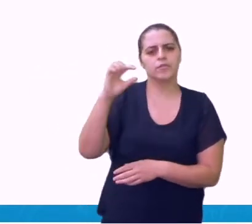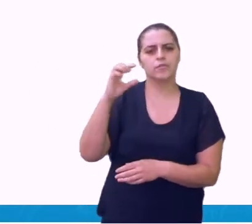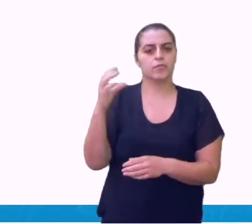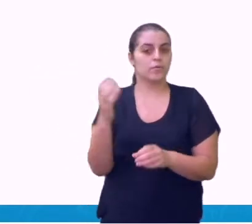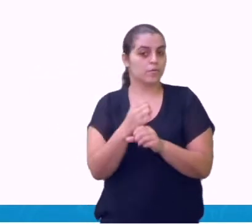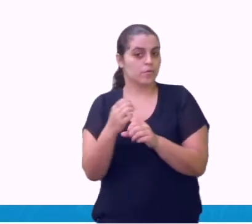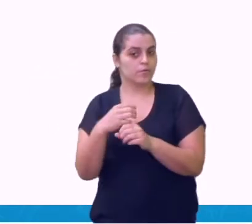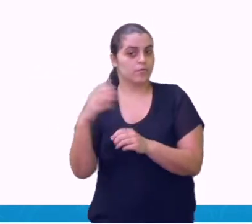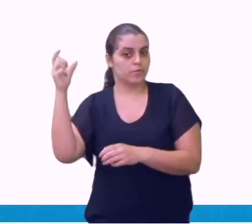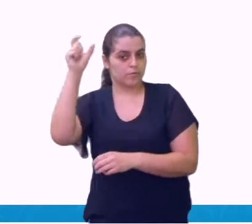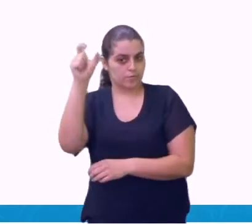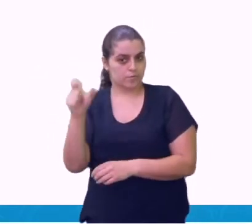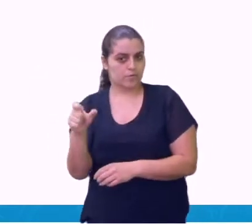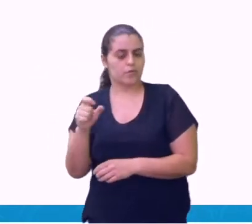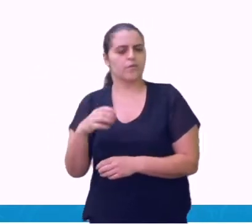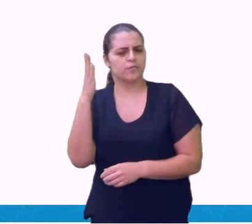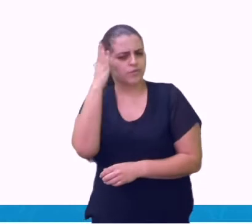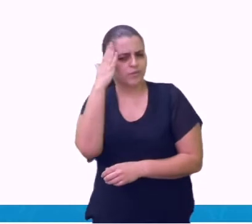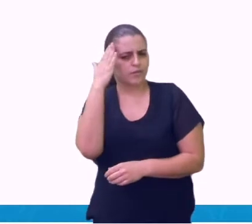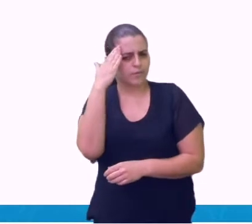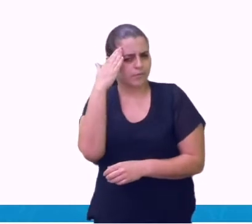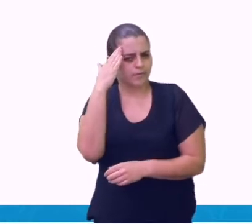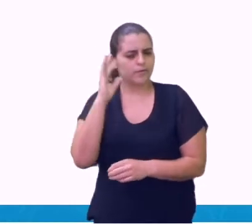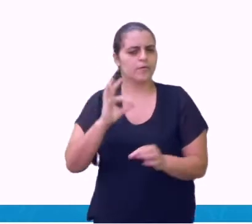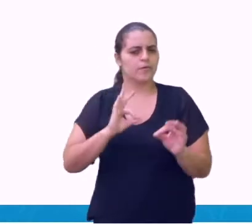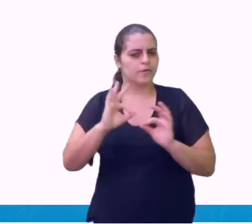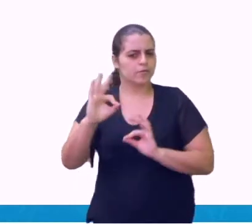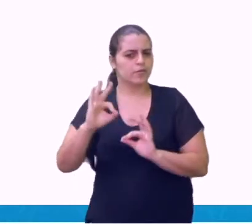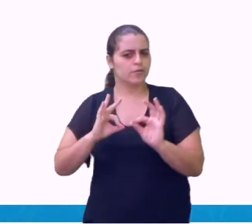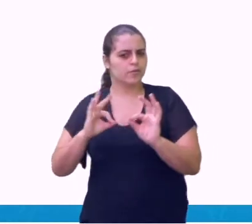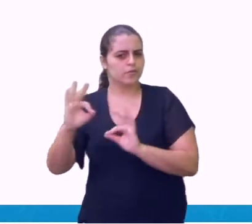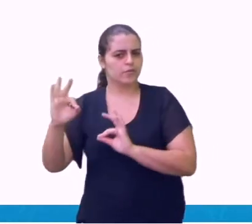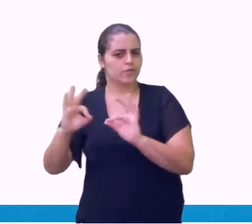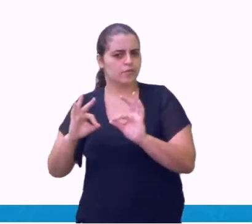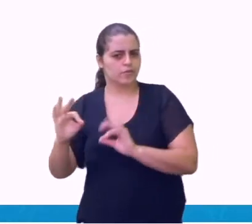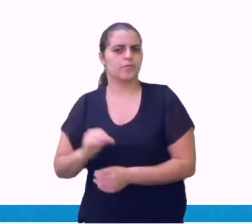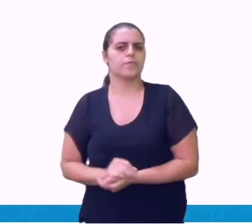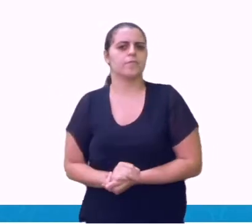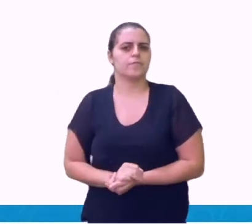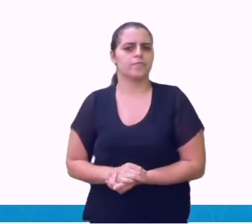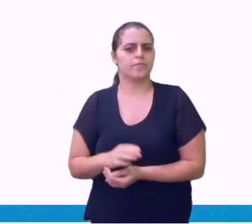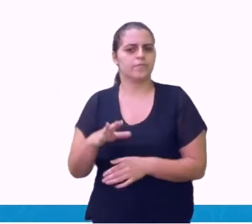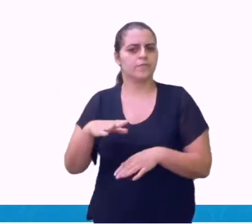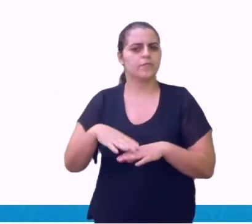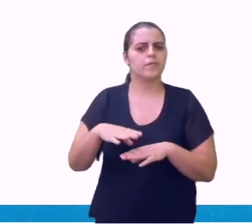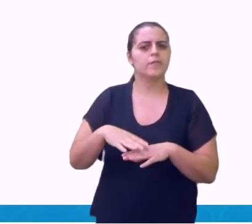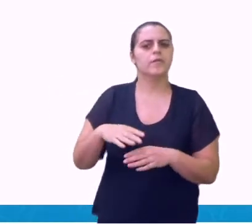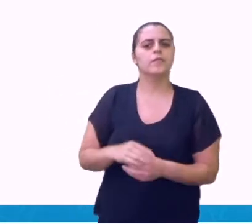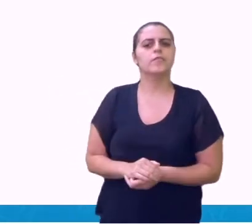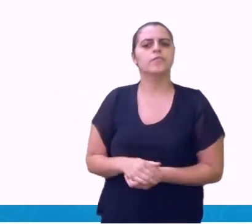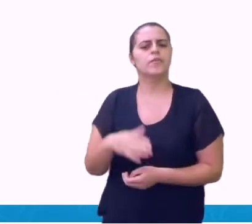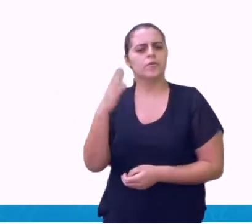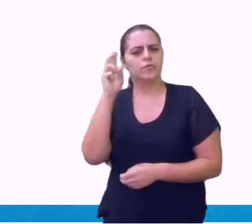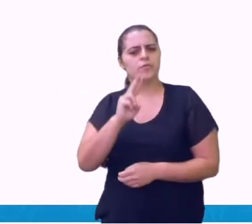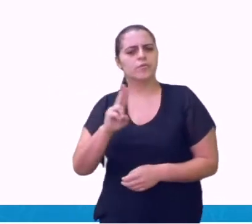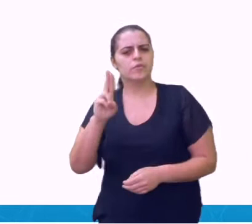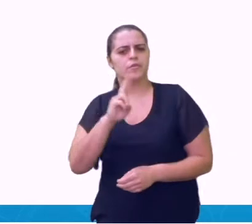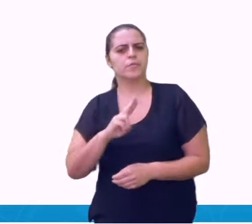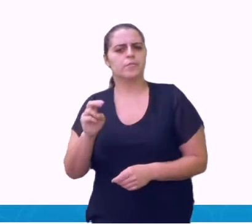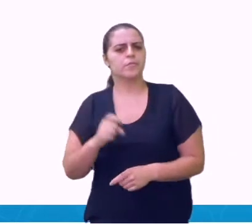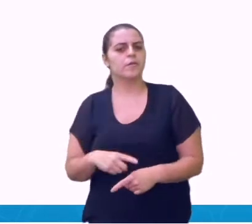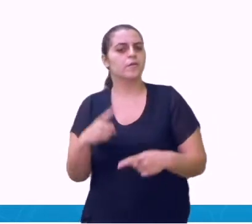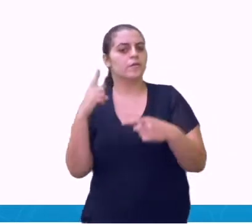o cálculo, eu vou saber qual operação matemática usar. Por exemplo, aqui nós usamos